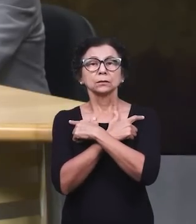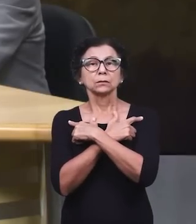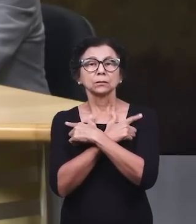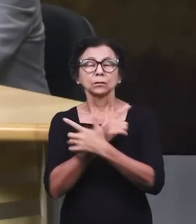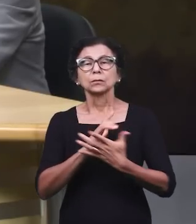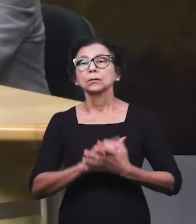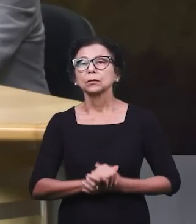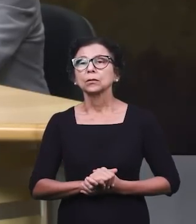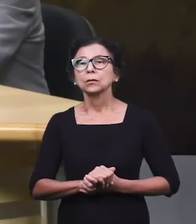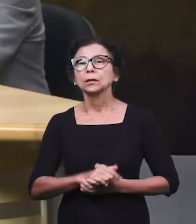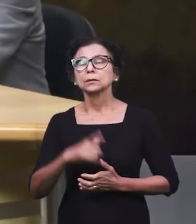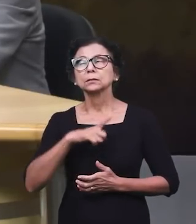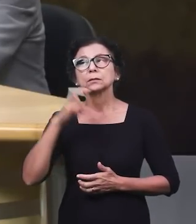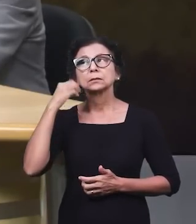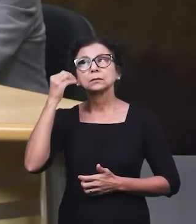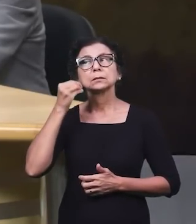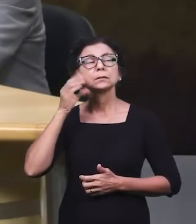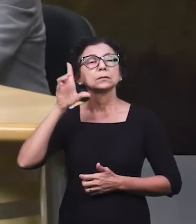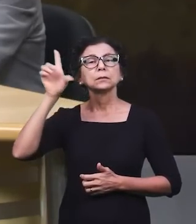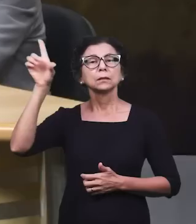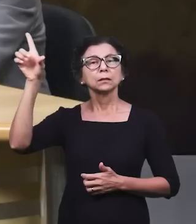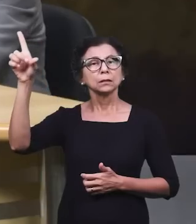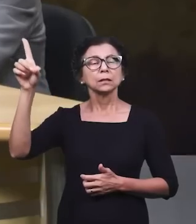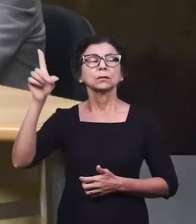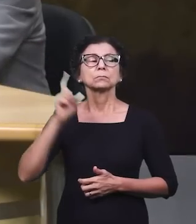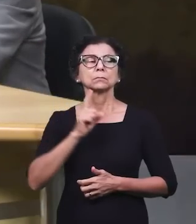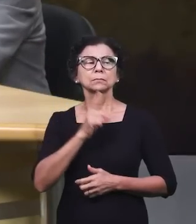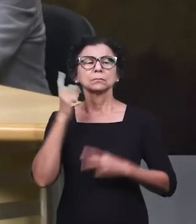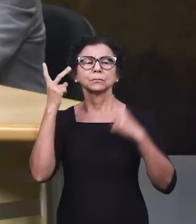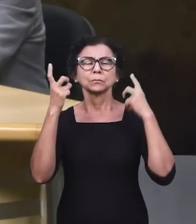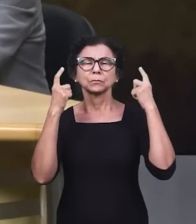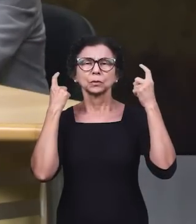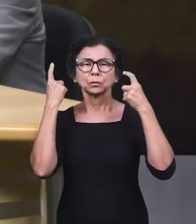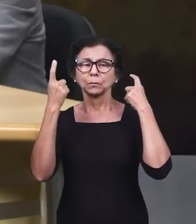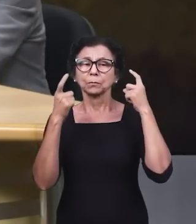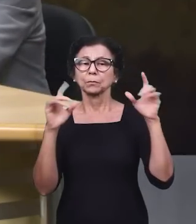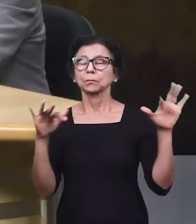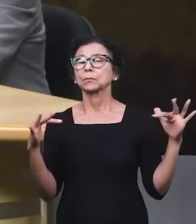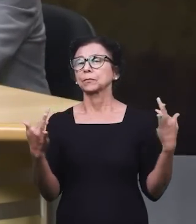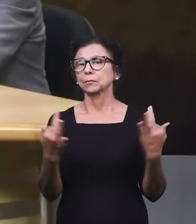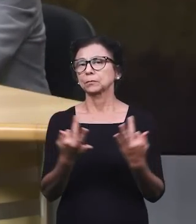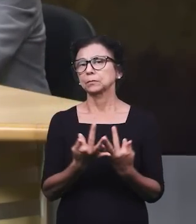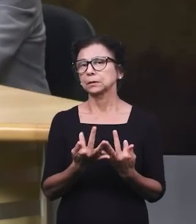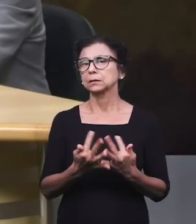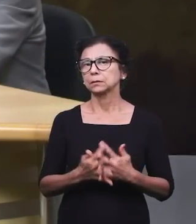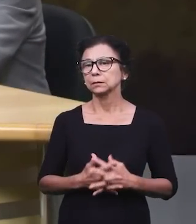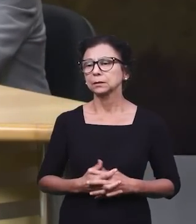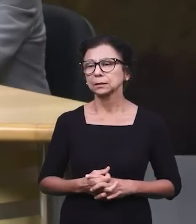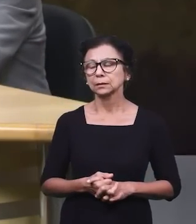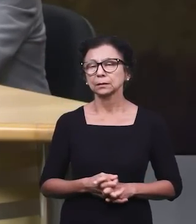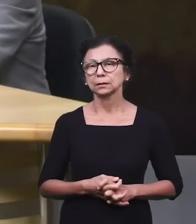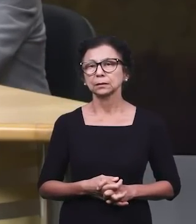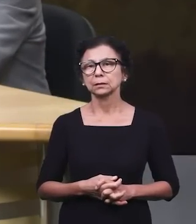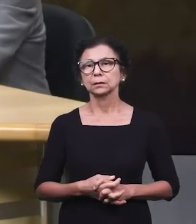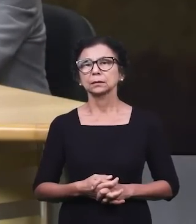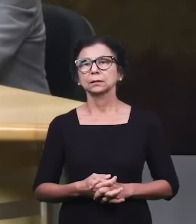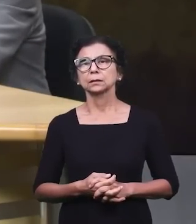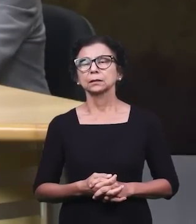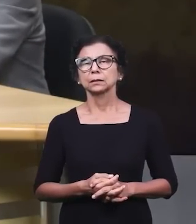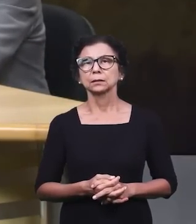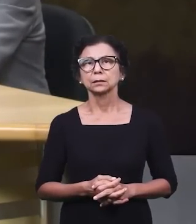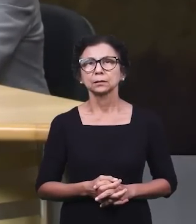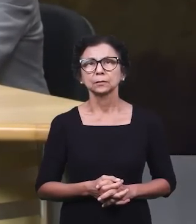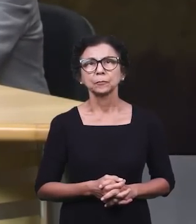falou do chamado. Então ele sempre estava preocupado com a família. Então isso, por certo, era um legado que ele deixou, e Isaac,